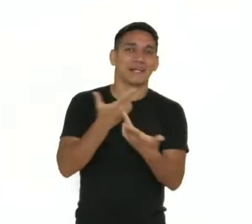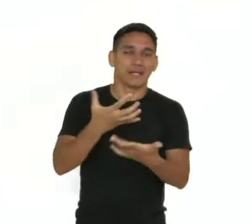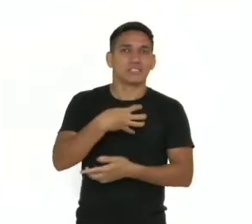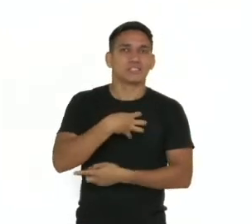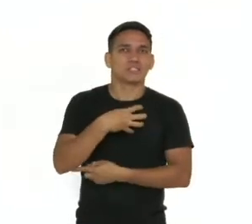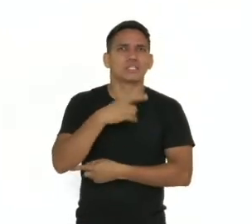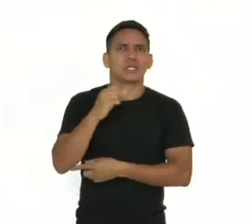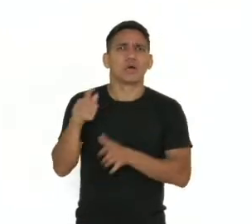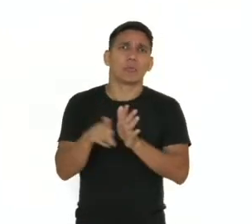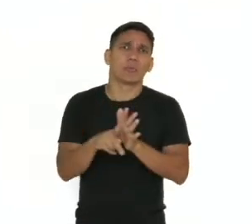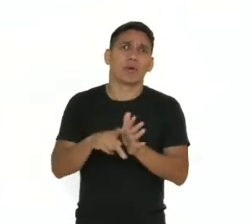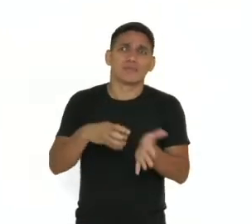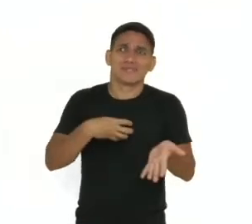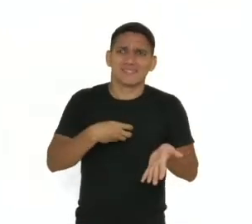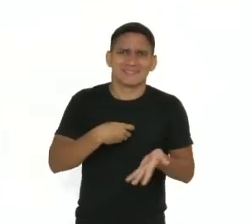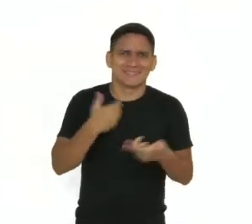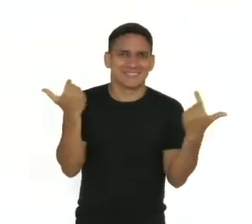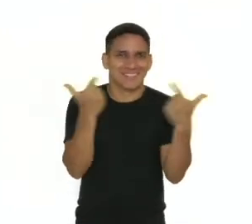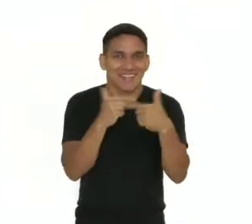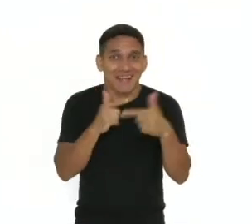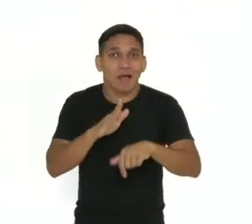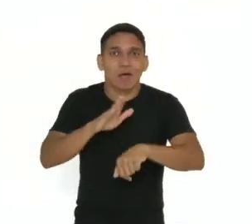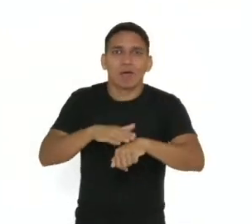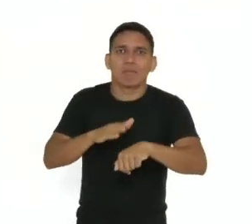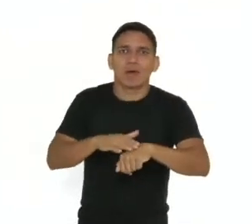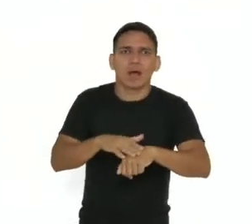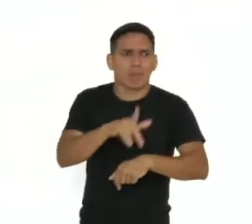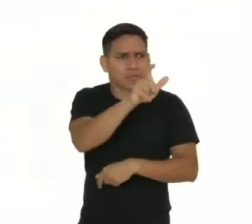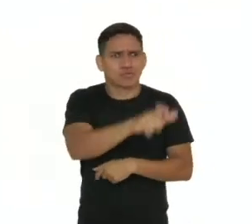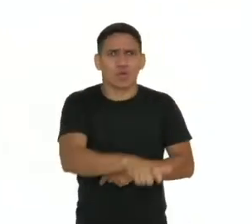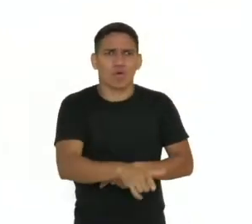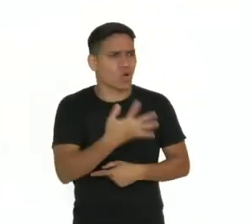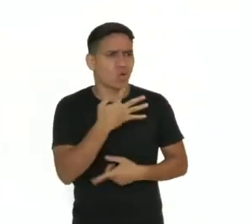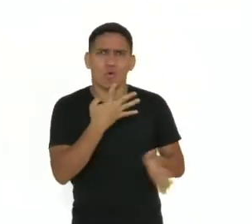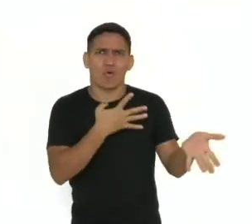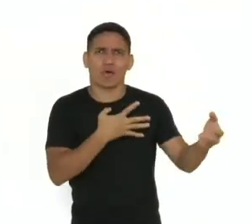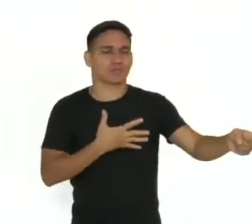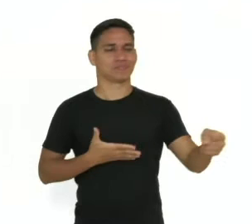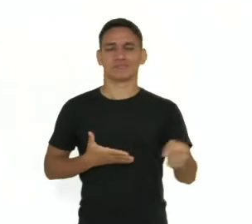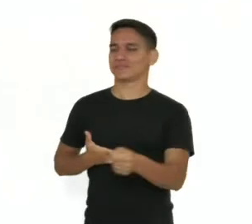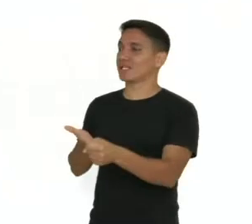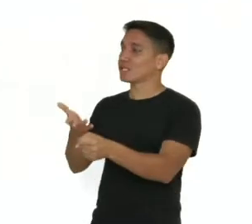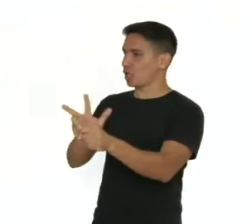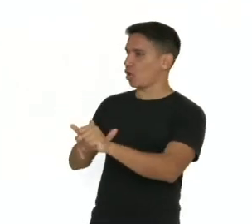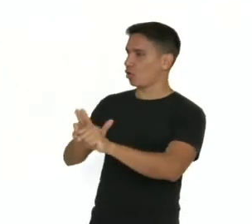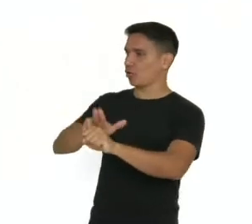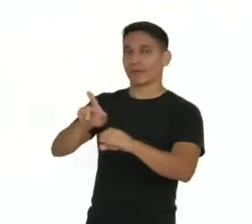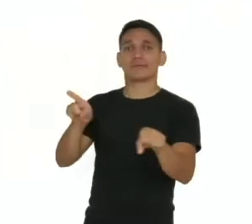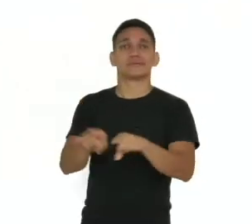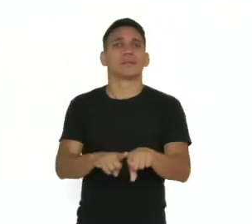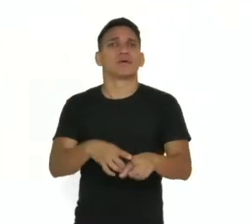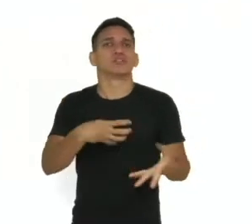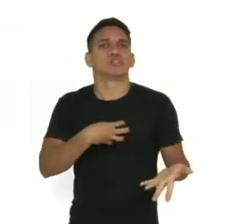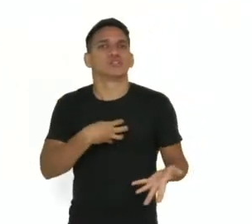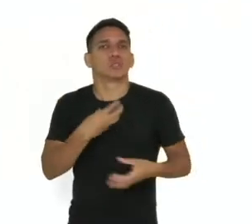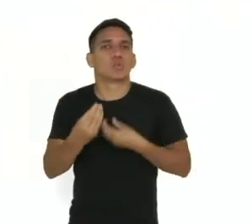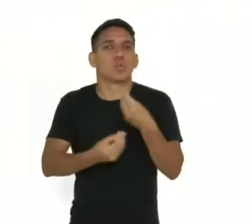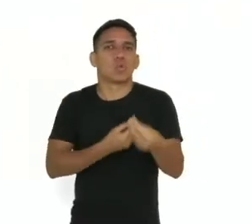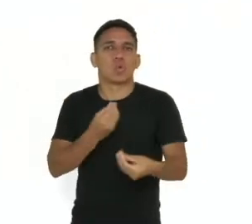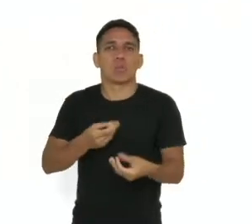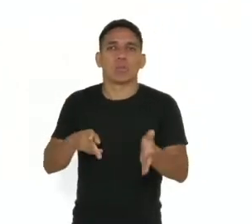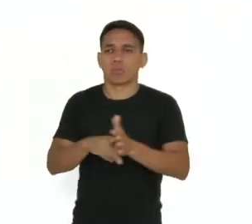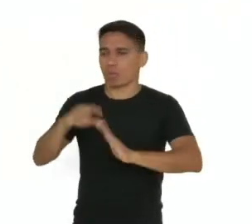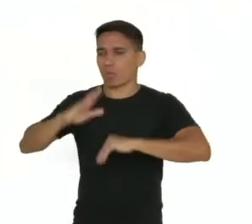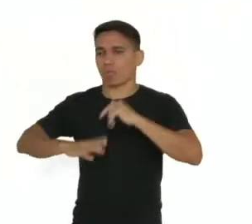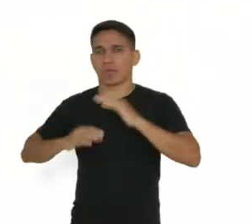vez que soa engraçado alguém levar um desconhecido para cortar o cabelo e também a forma com que o